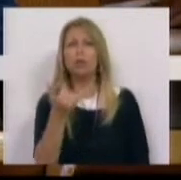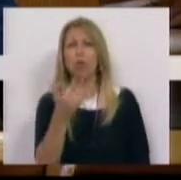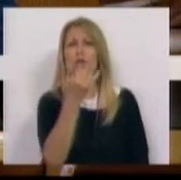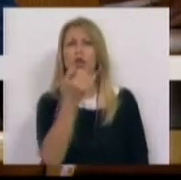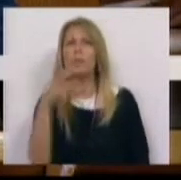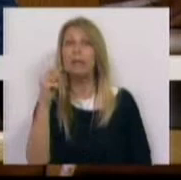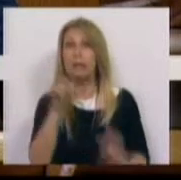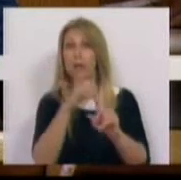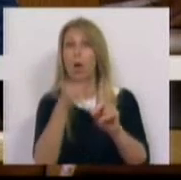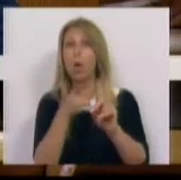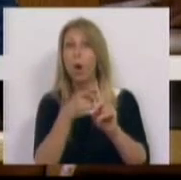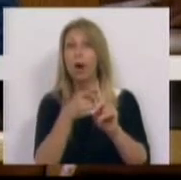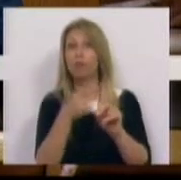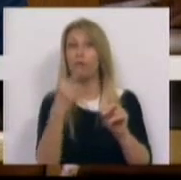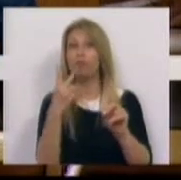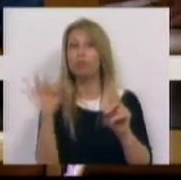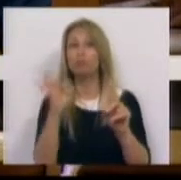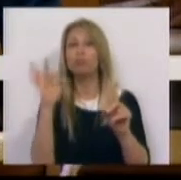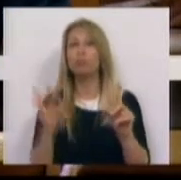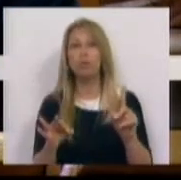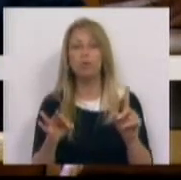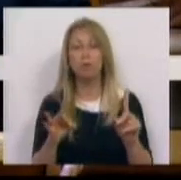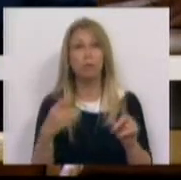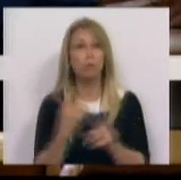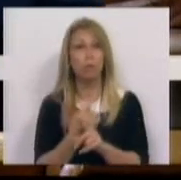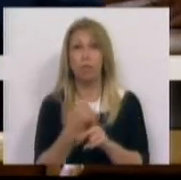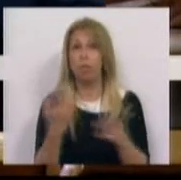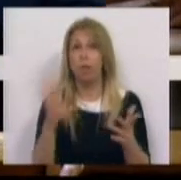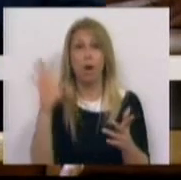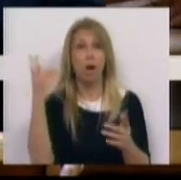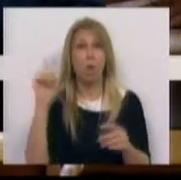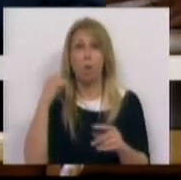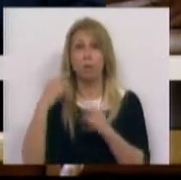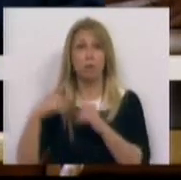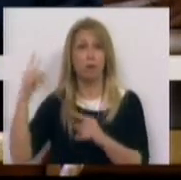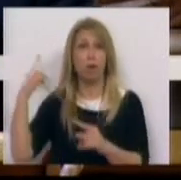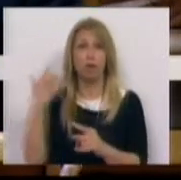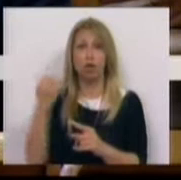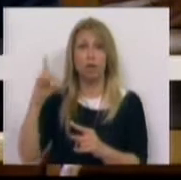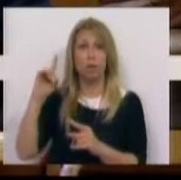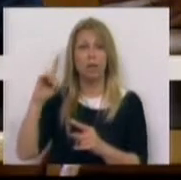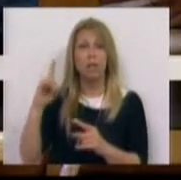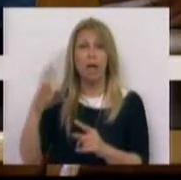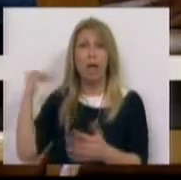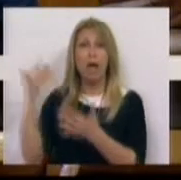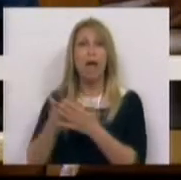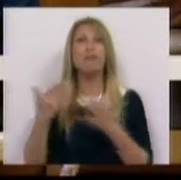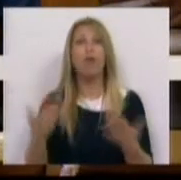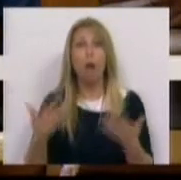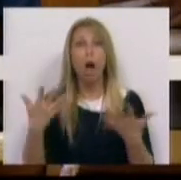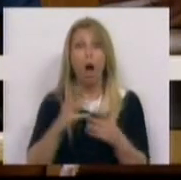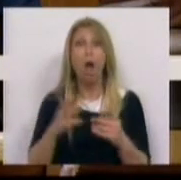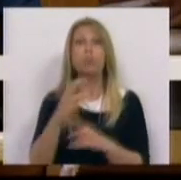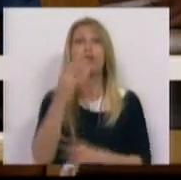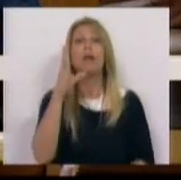2012-2013 aos 2 dígitos, coisa que não acontecia desde 2006 e está nos